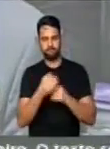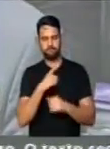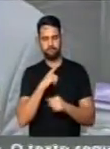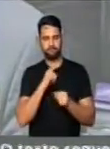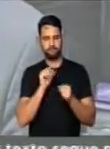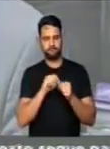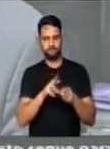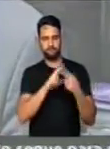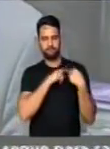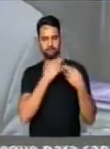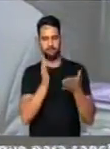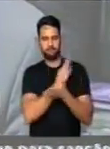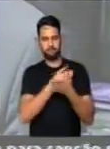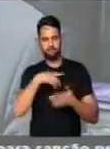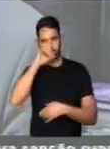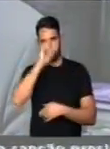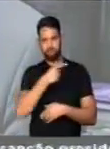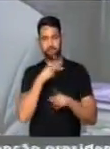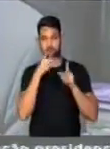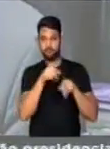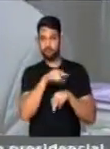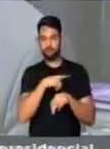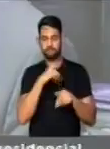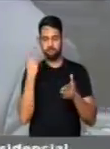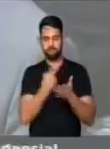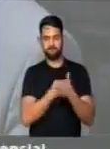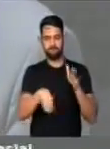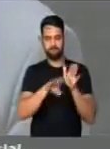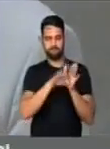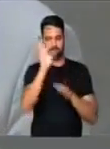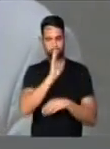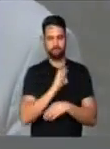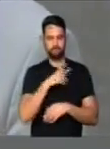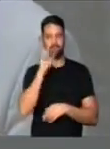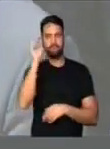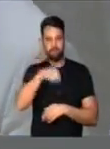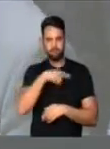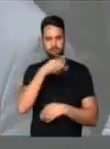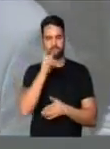dos consumidores tamanho desmando como esse que afetou todos os brasileiros. Votamos sim pelo veto. PHS.